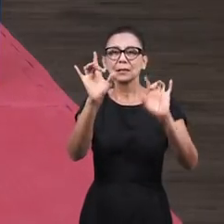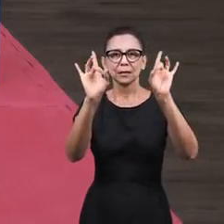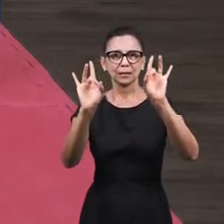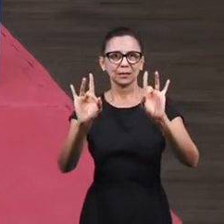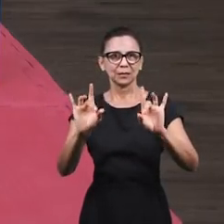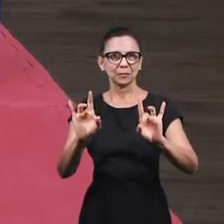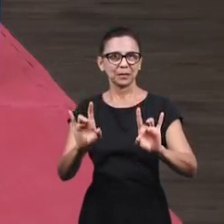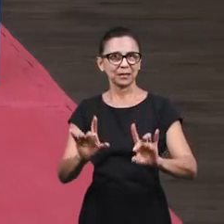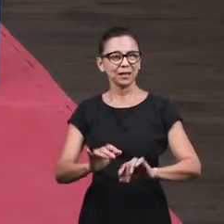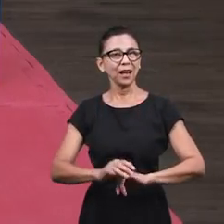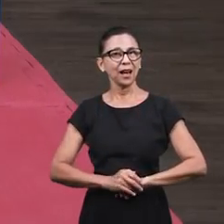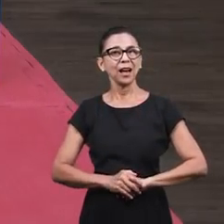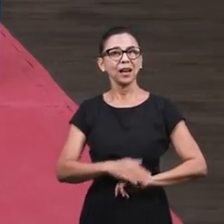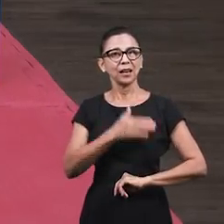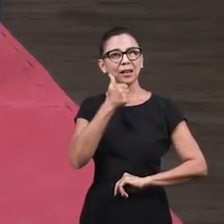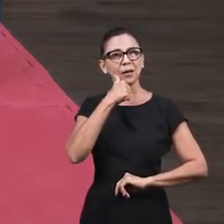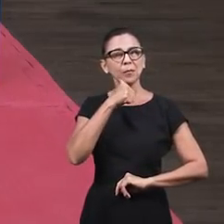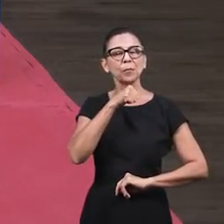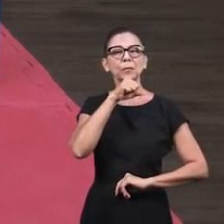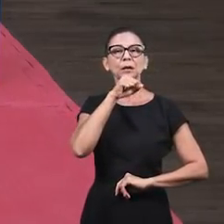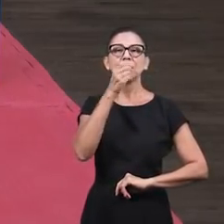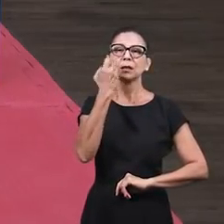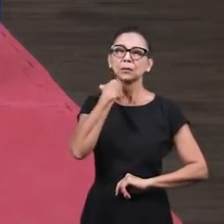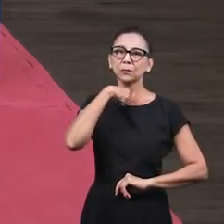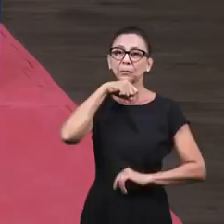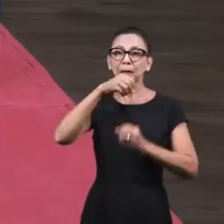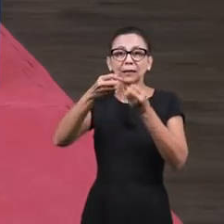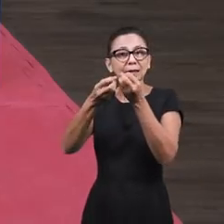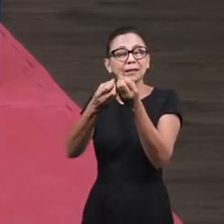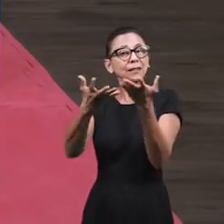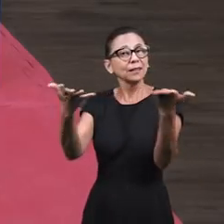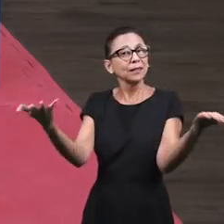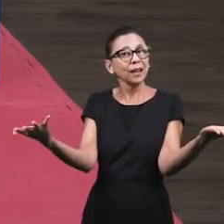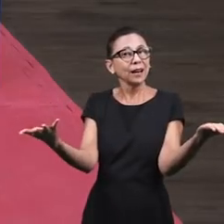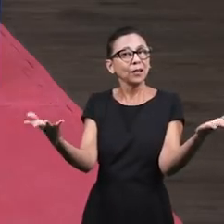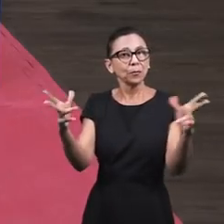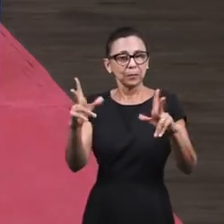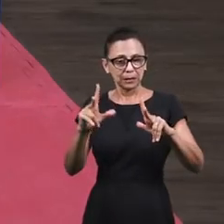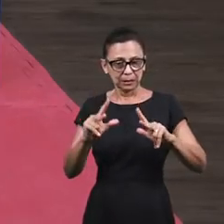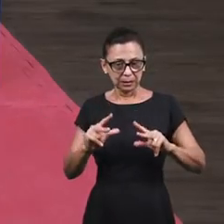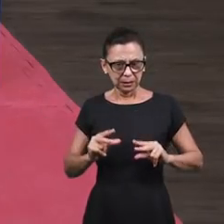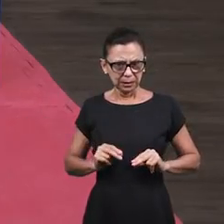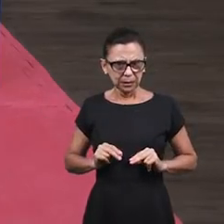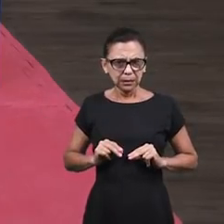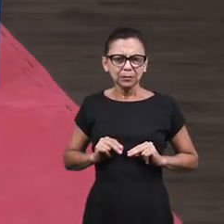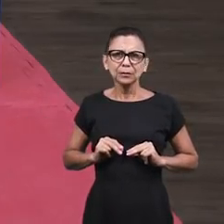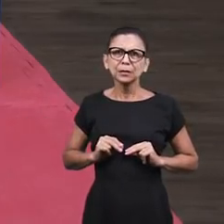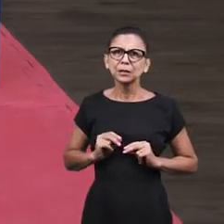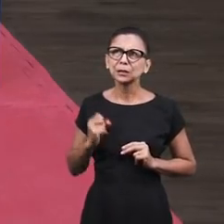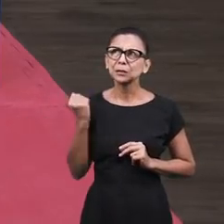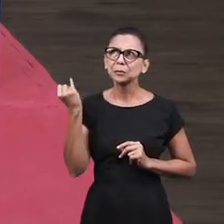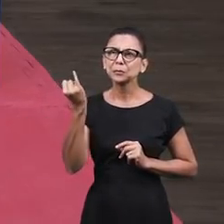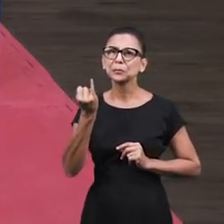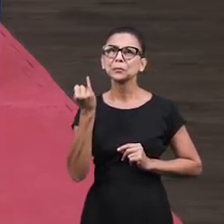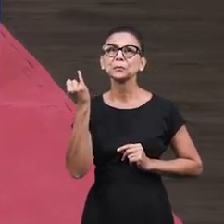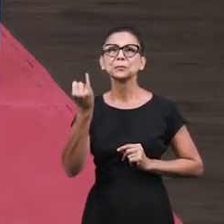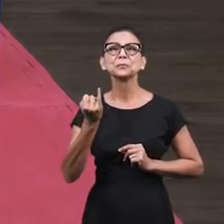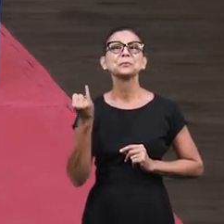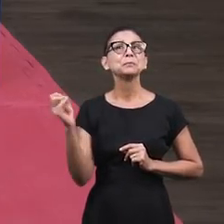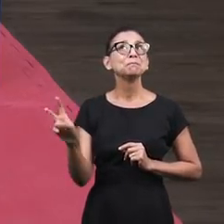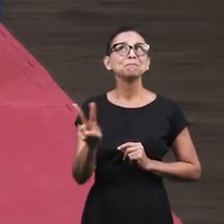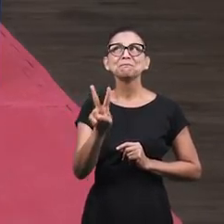de mais valioso dos nossos pais então os nossos pais nos dão uma herança que é algo muito importante